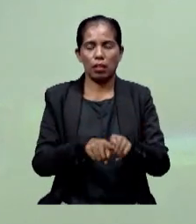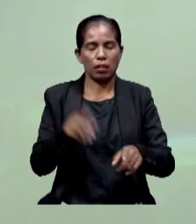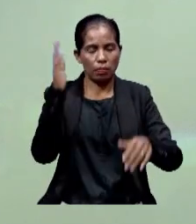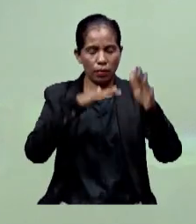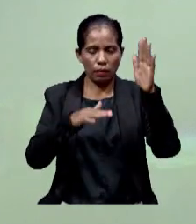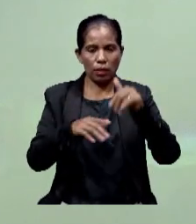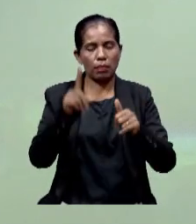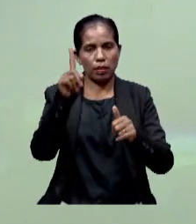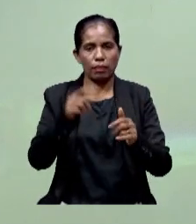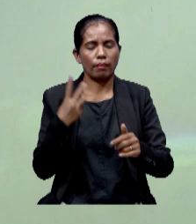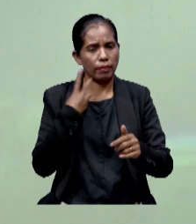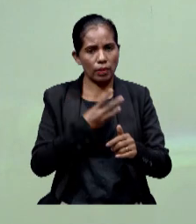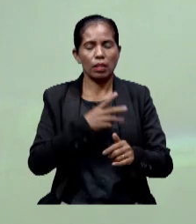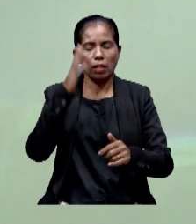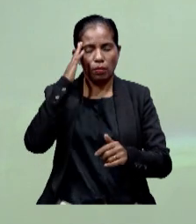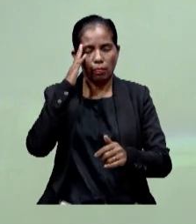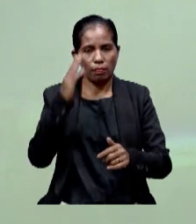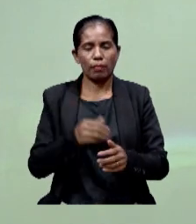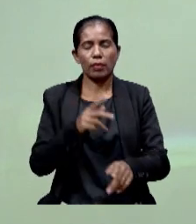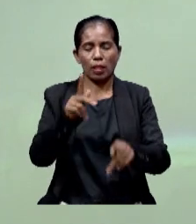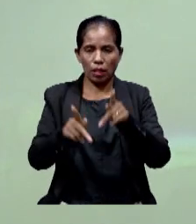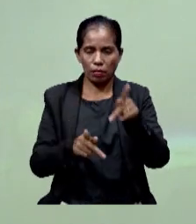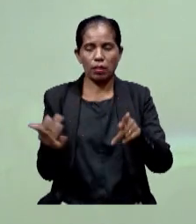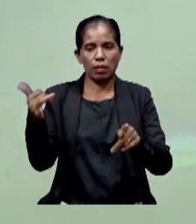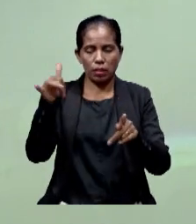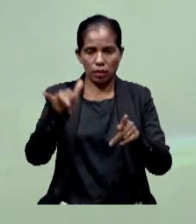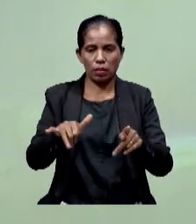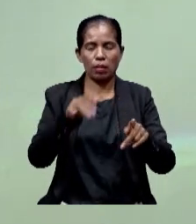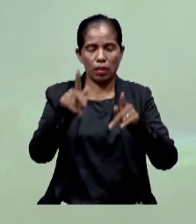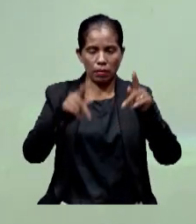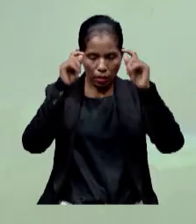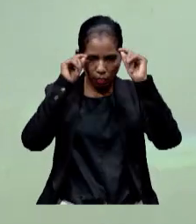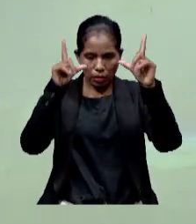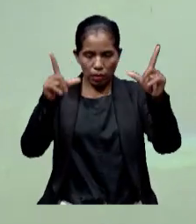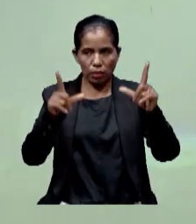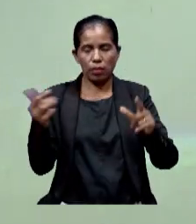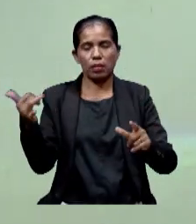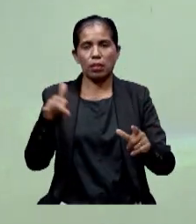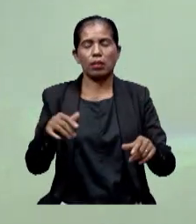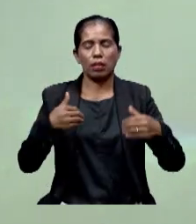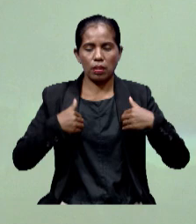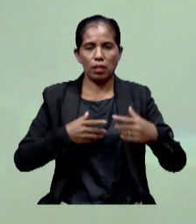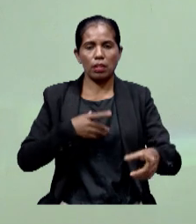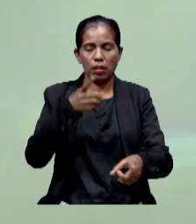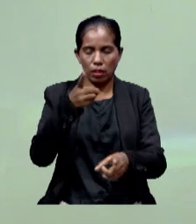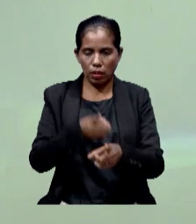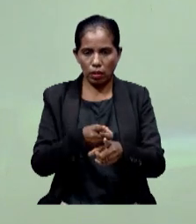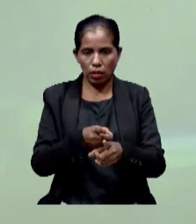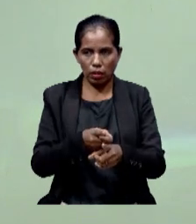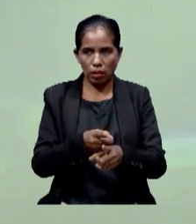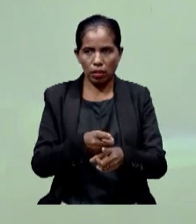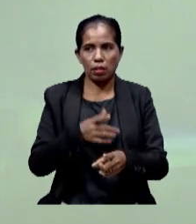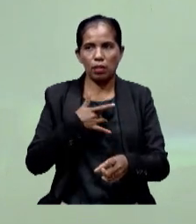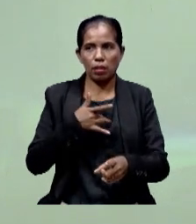ida ita tene katak ai leba uan ser ne sira mos ema timorua i sira mos iha direitu duni basente